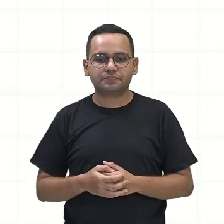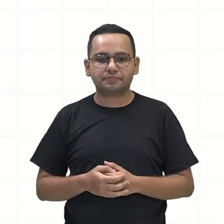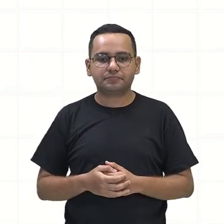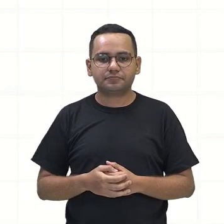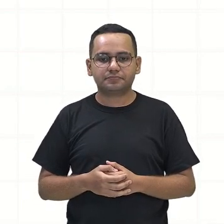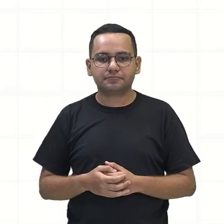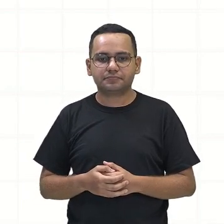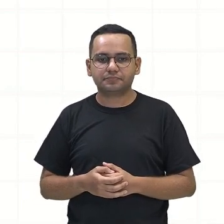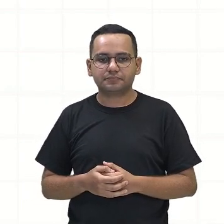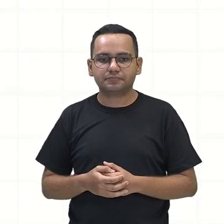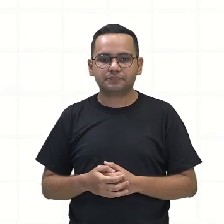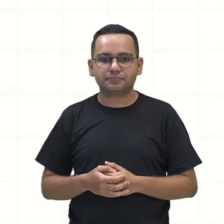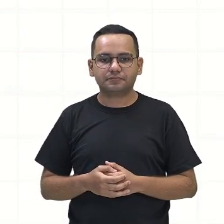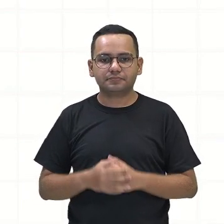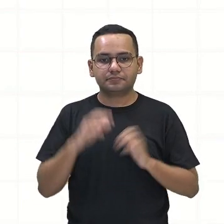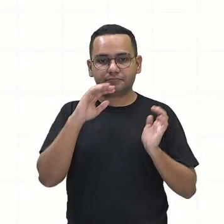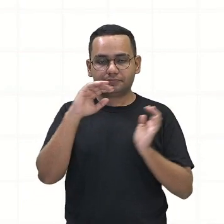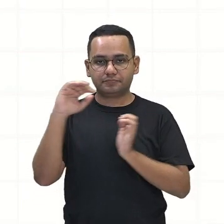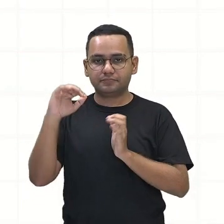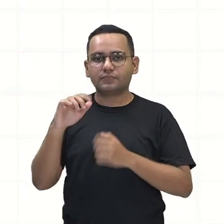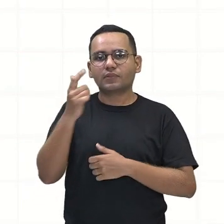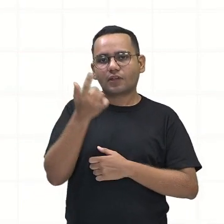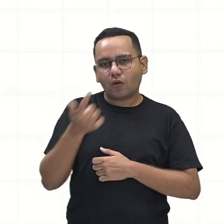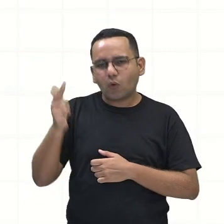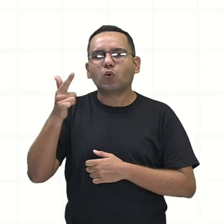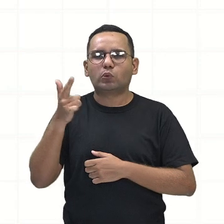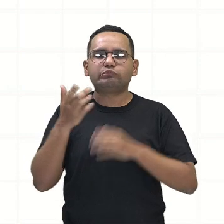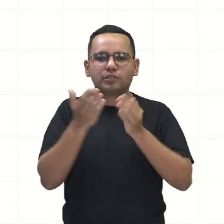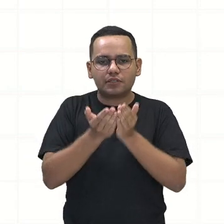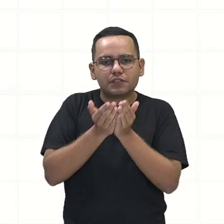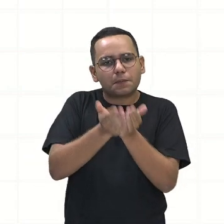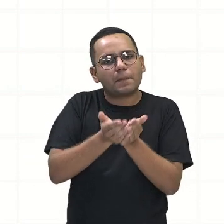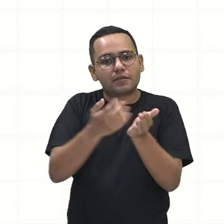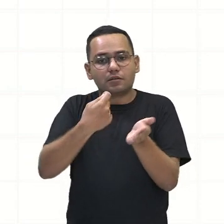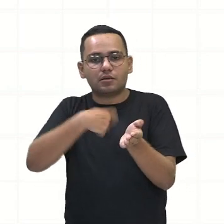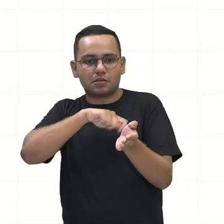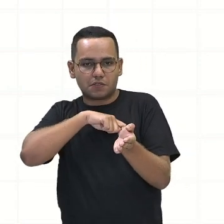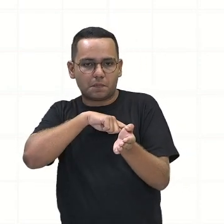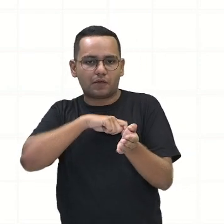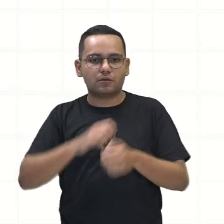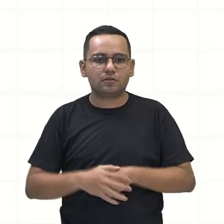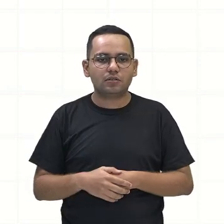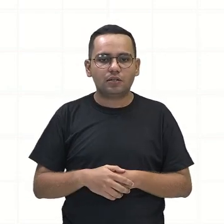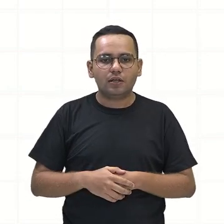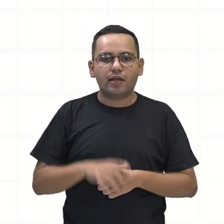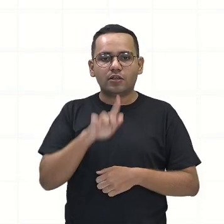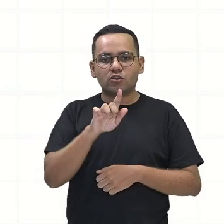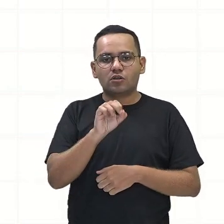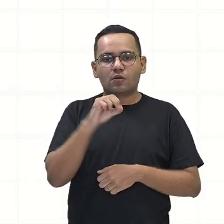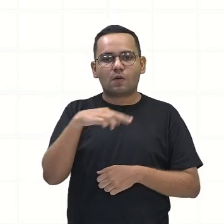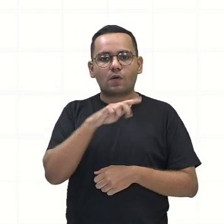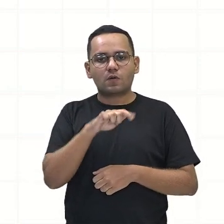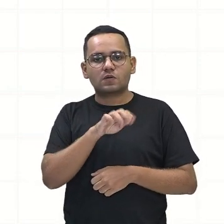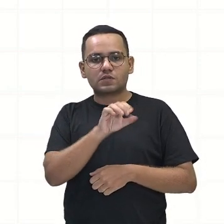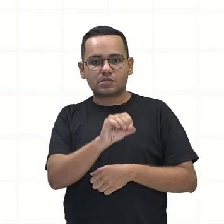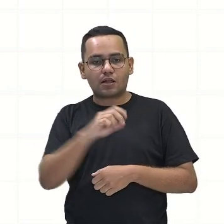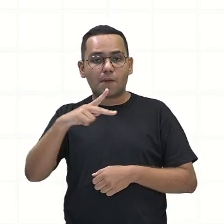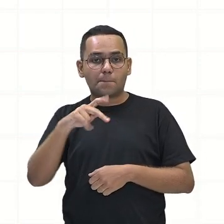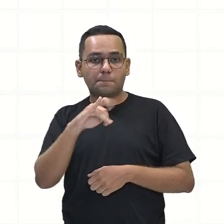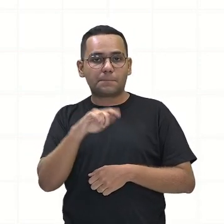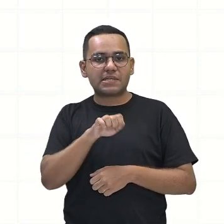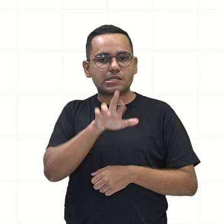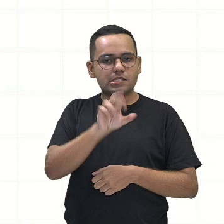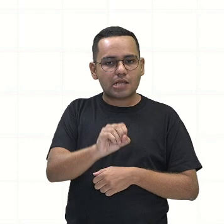mar. A outra expedição espanhola é a de Gonzalo Pizarro e Francisco de Orellana,